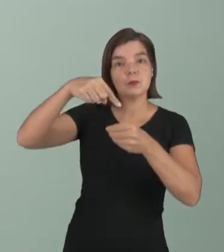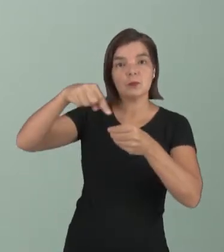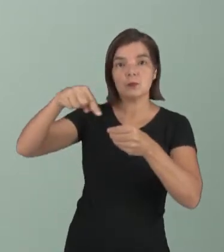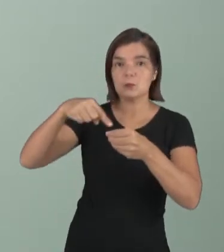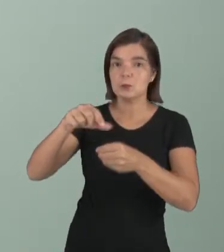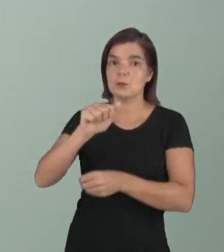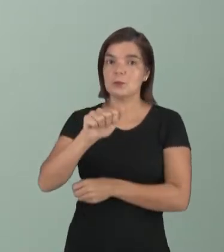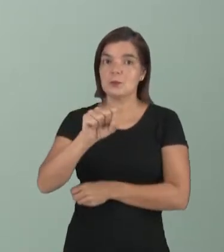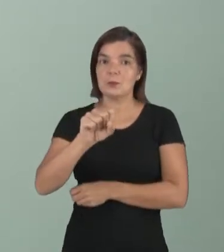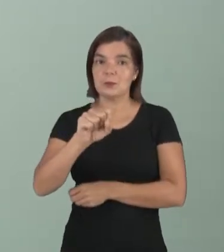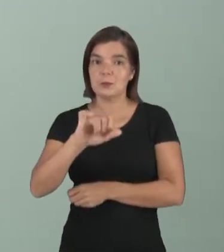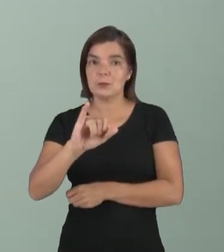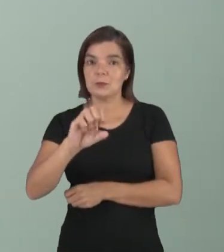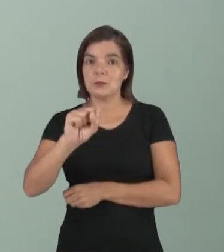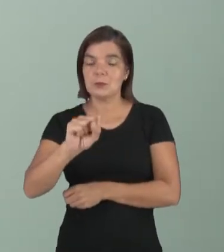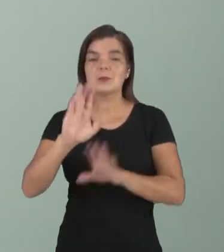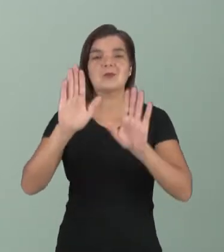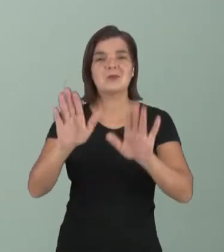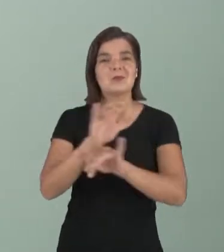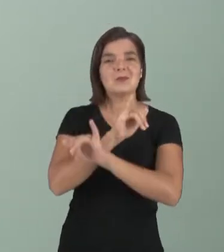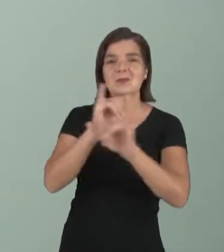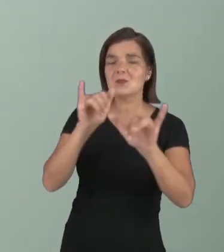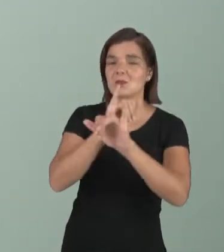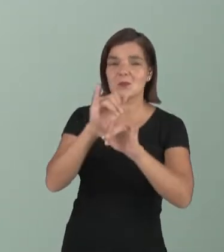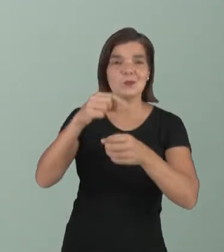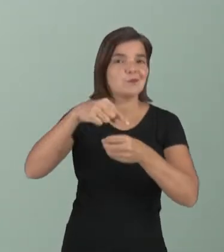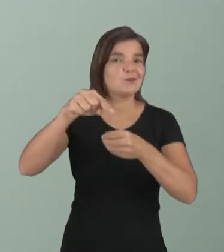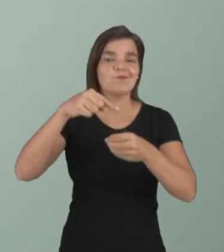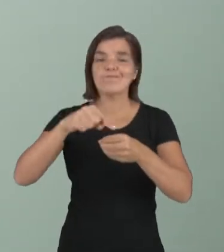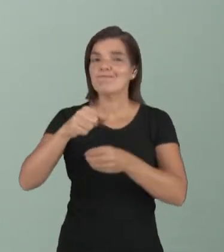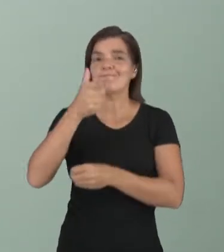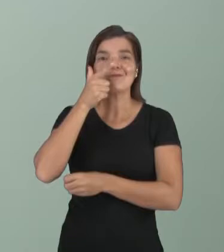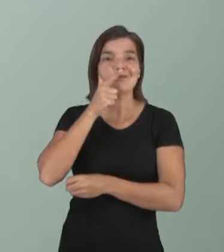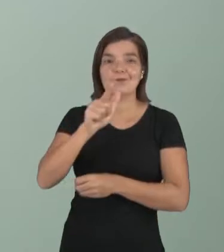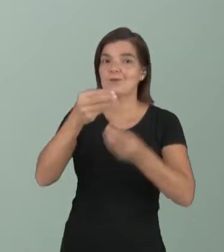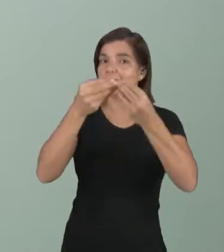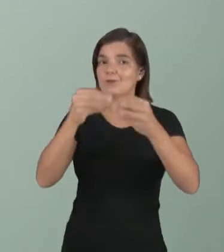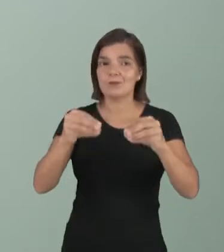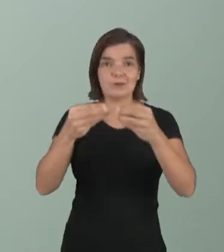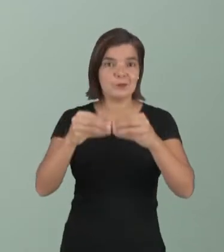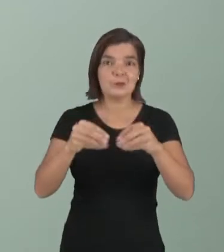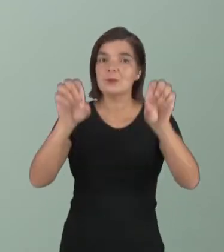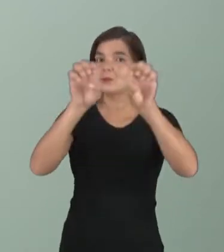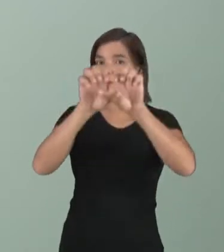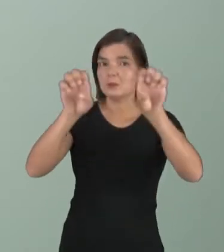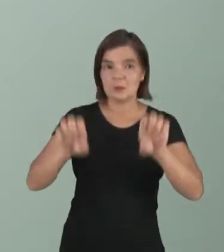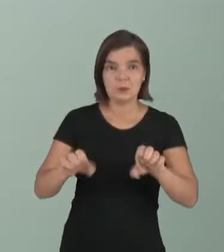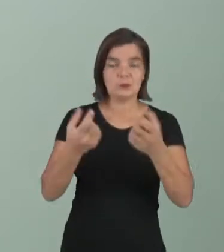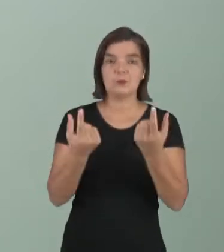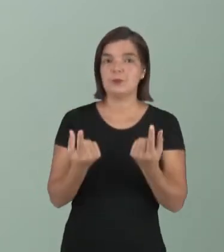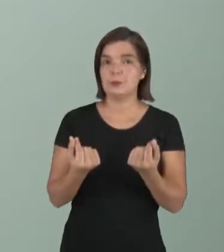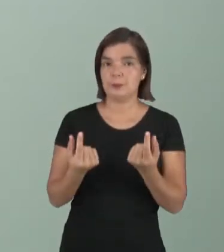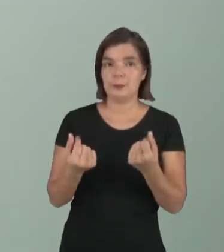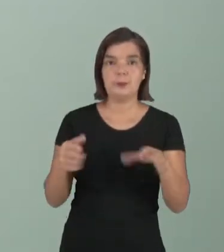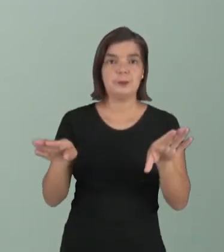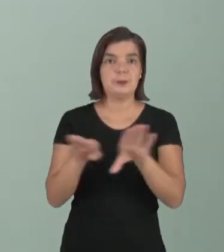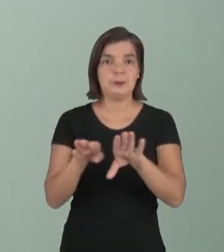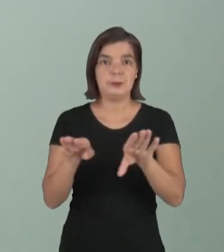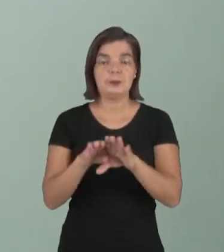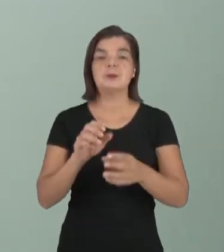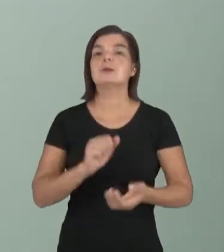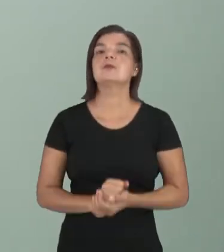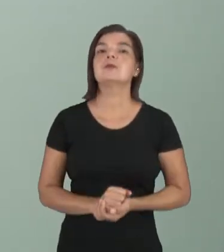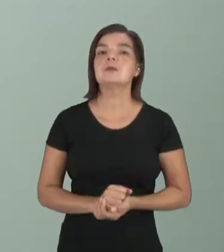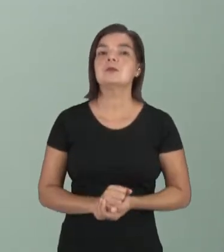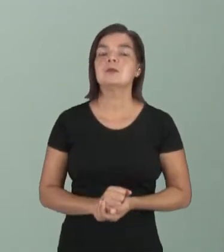decretou calamidade pública porque o município ele não tem condições e nem estrutura, nem financeira, nem estrutura mesmo